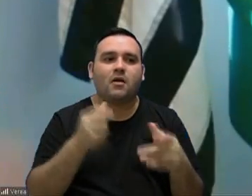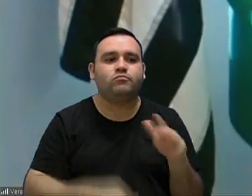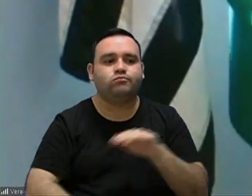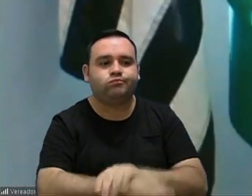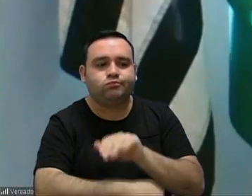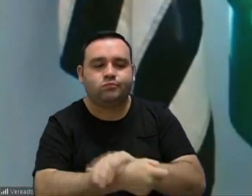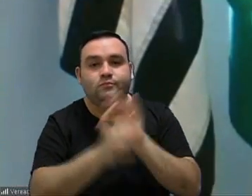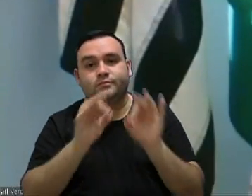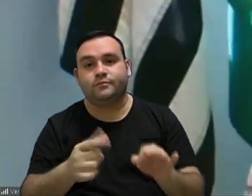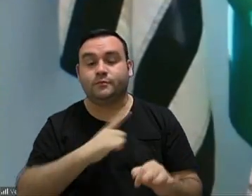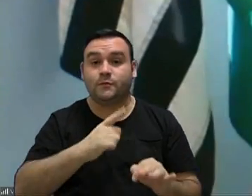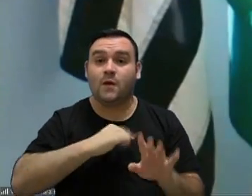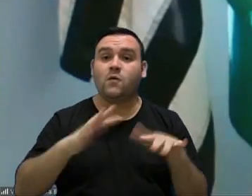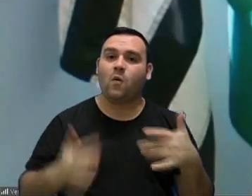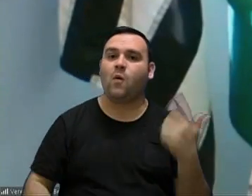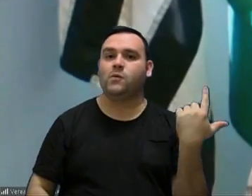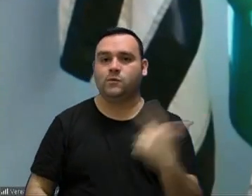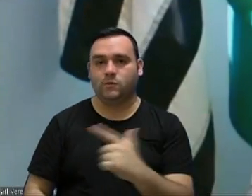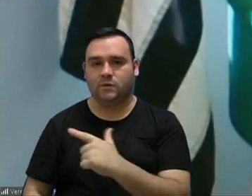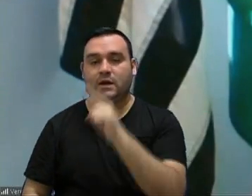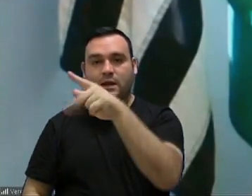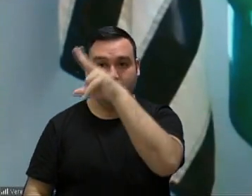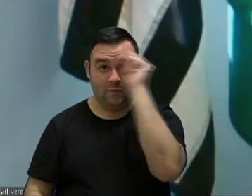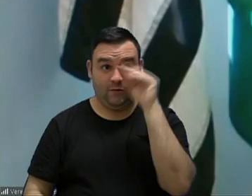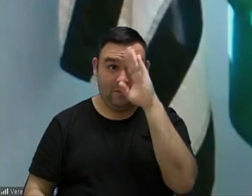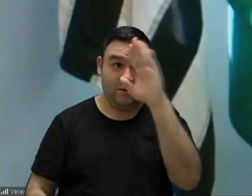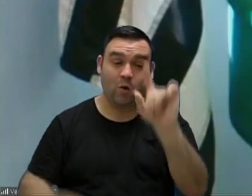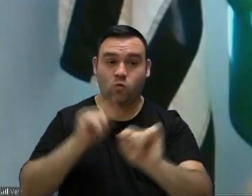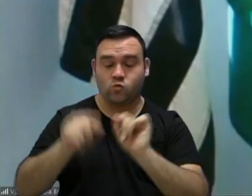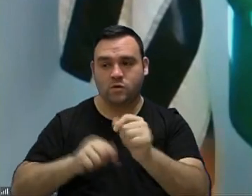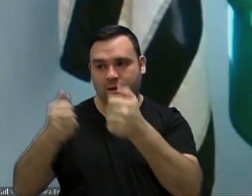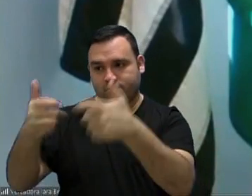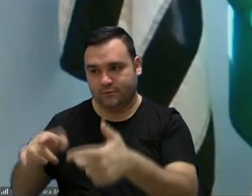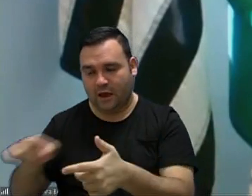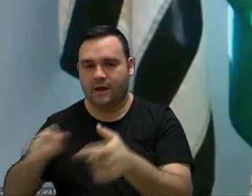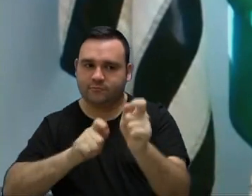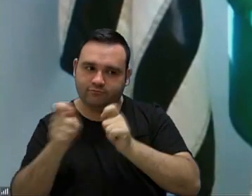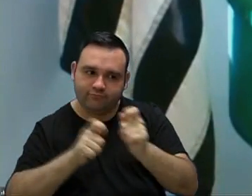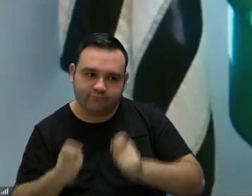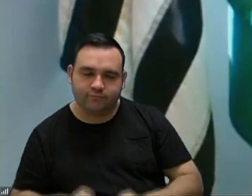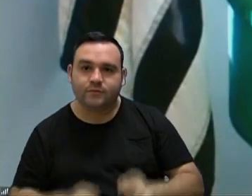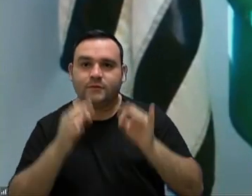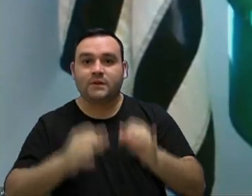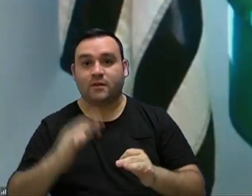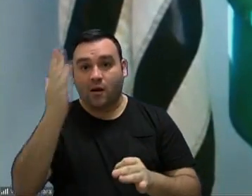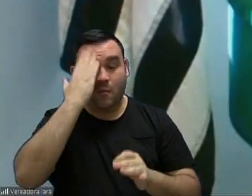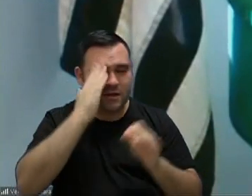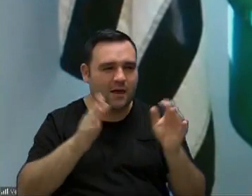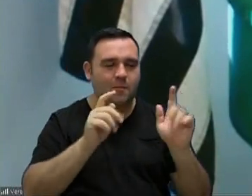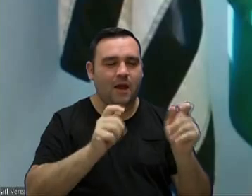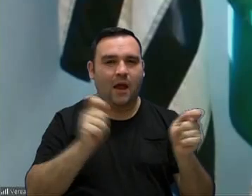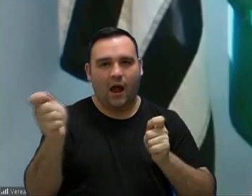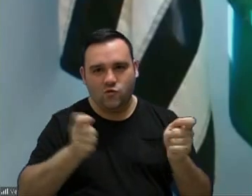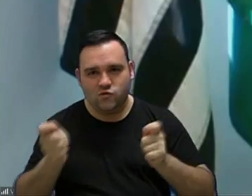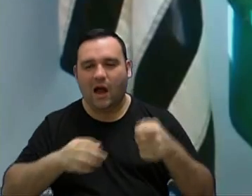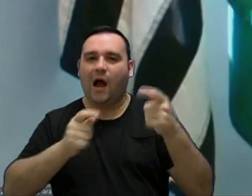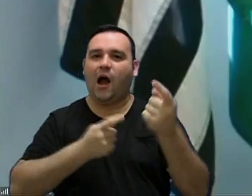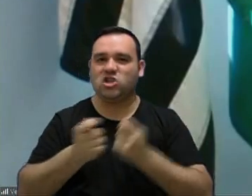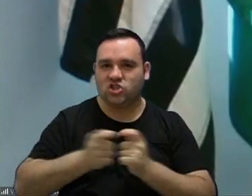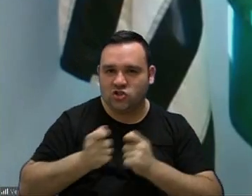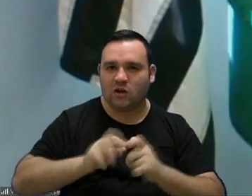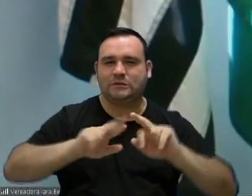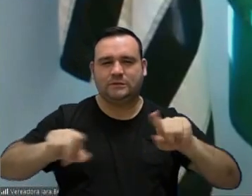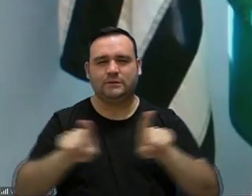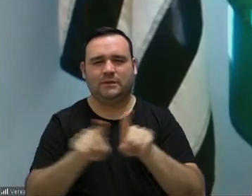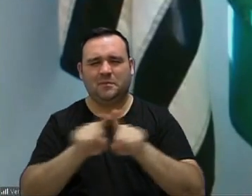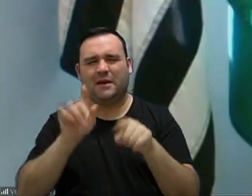segundo a prioridade que a prefeita dá, evidentemente. Mas ele tem a noção do todo, como o outro secretário não nos